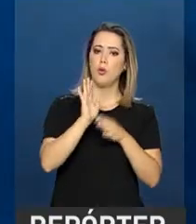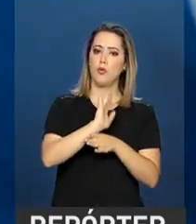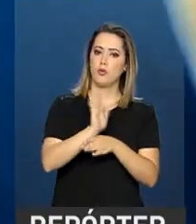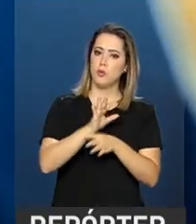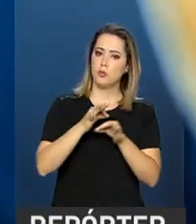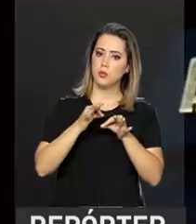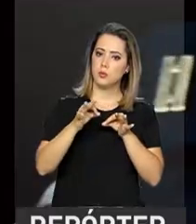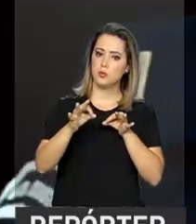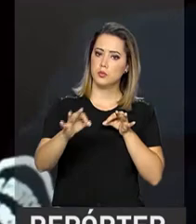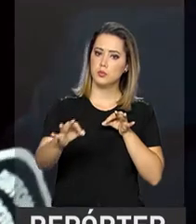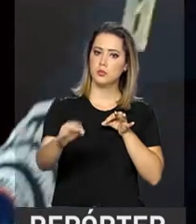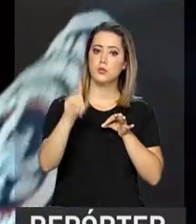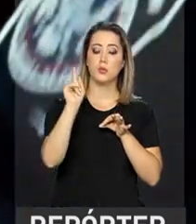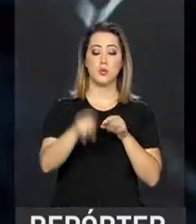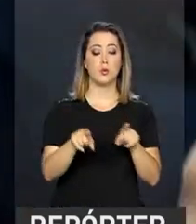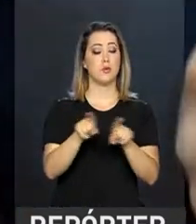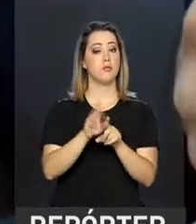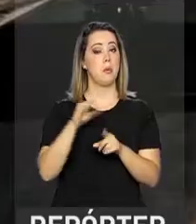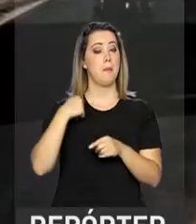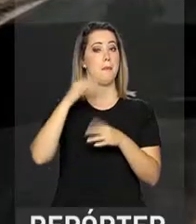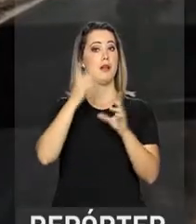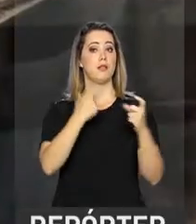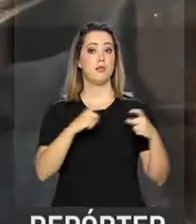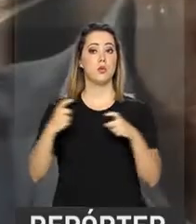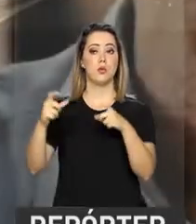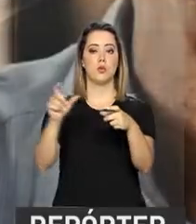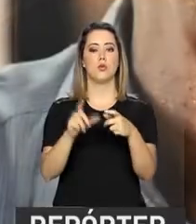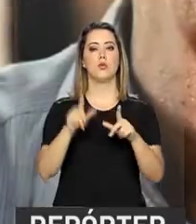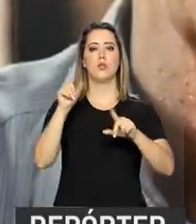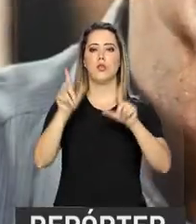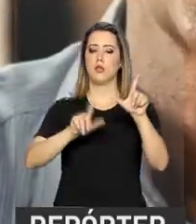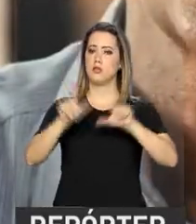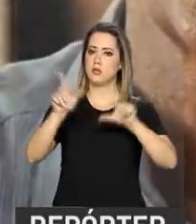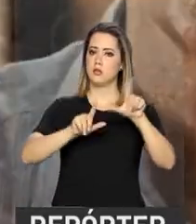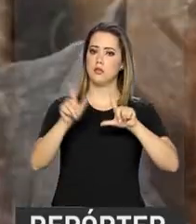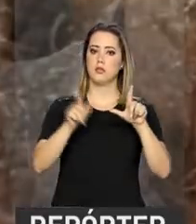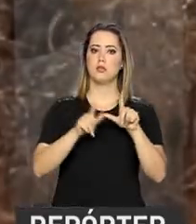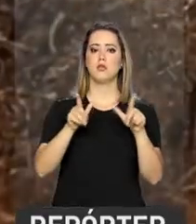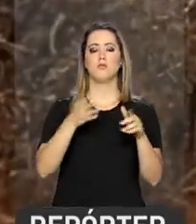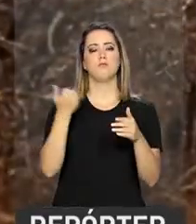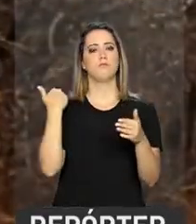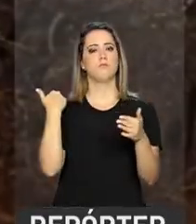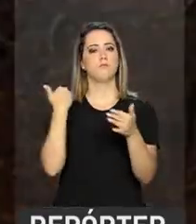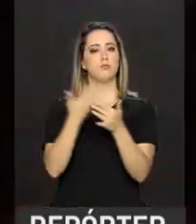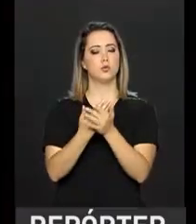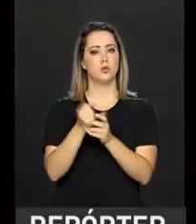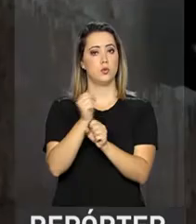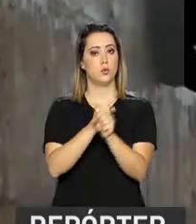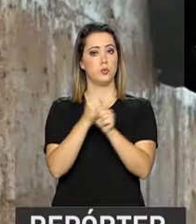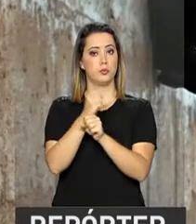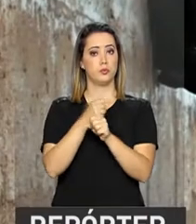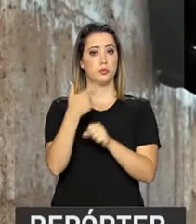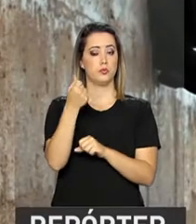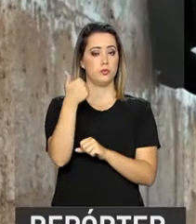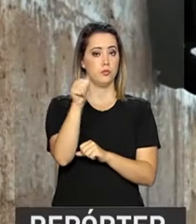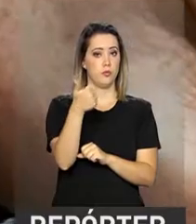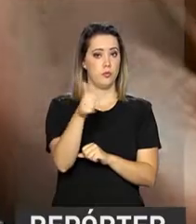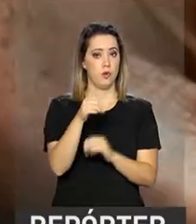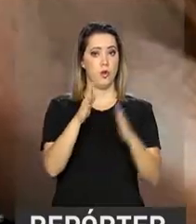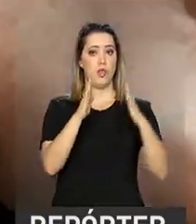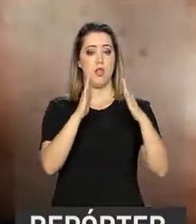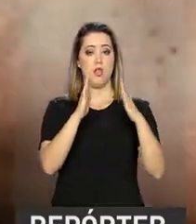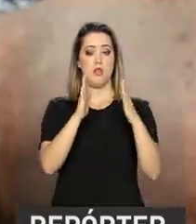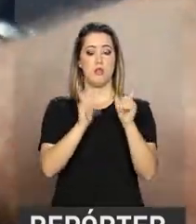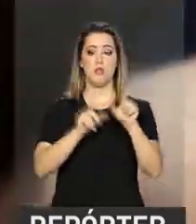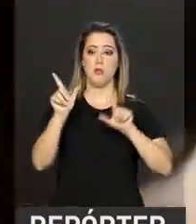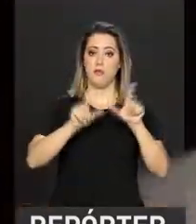das produções nacionais que tem ganhado espaço nas telinhas dos brasileiros nos últimos anos. Desde 2011, canais da TV